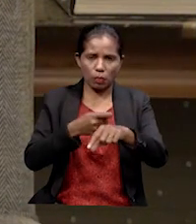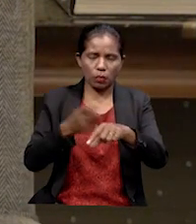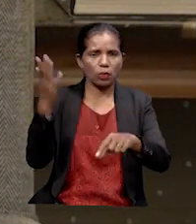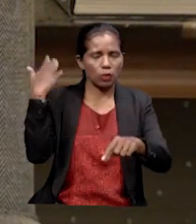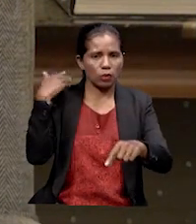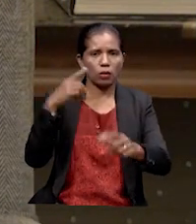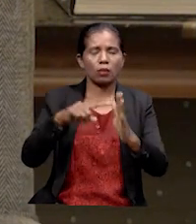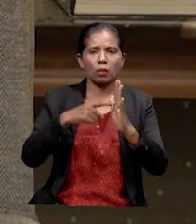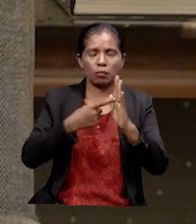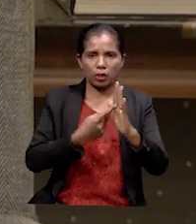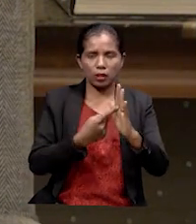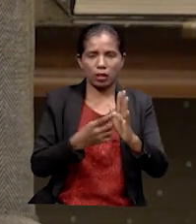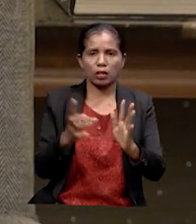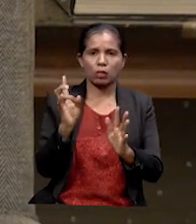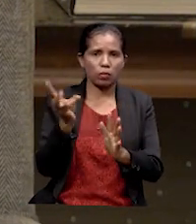hui a 75